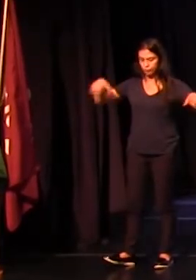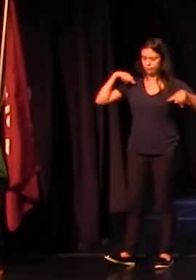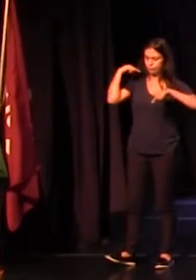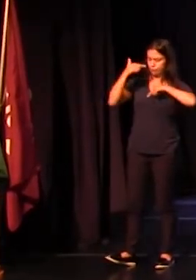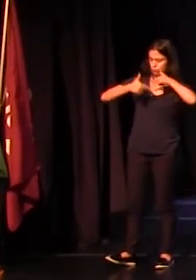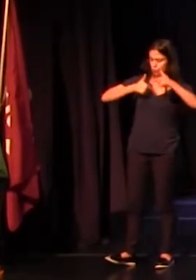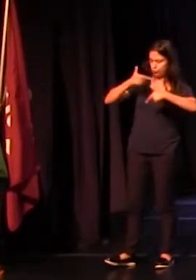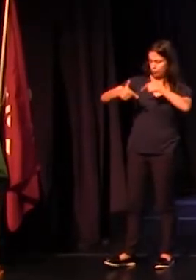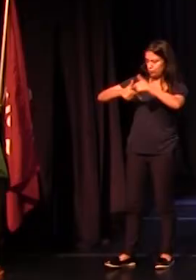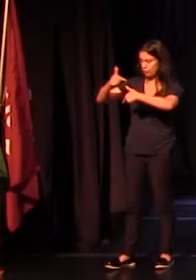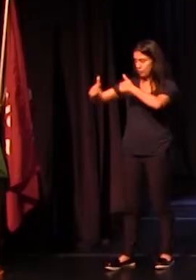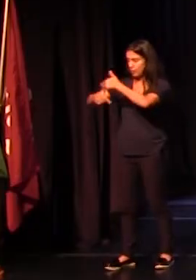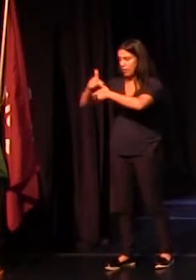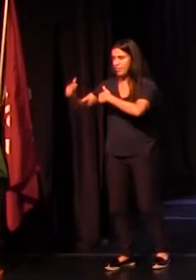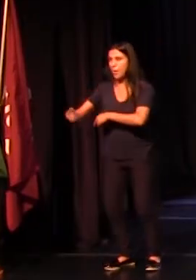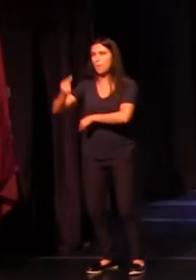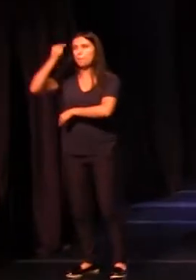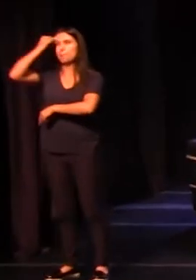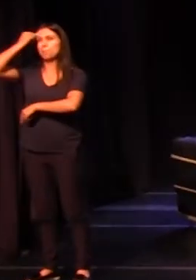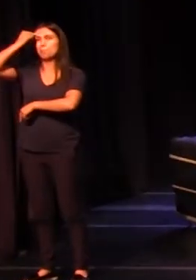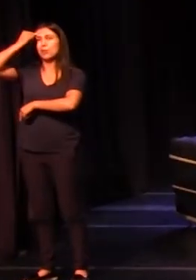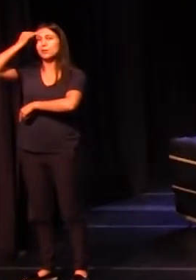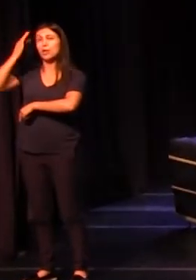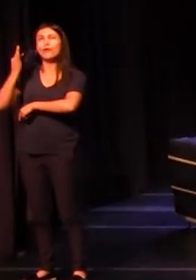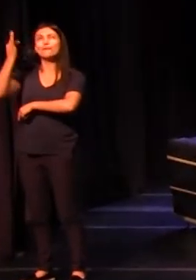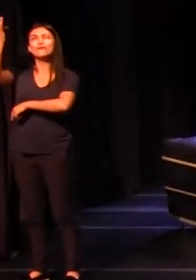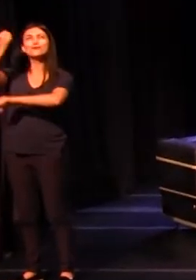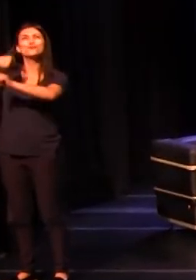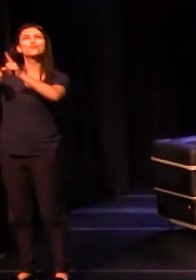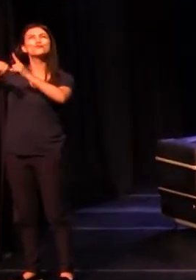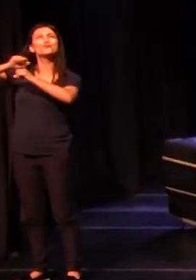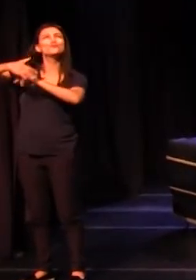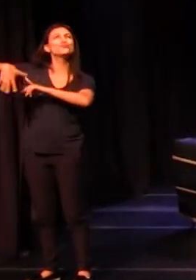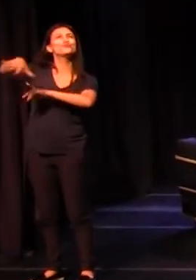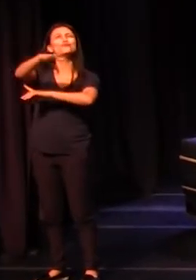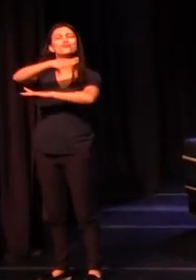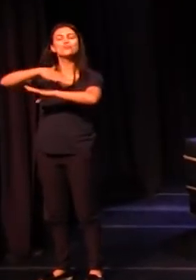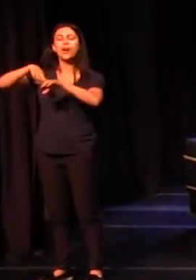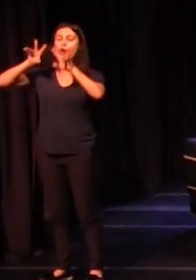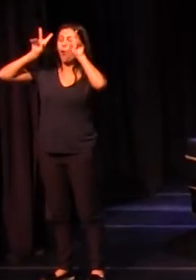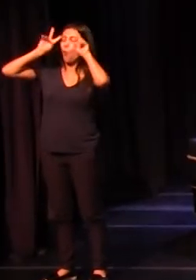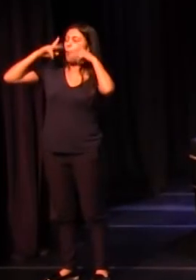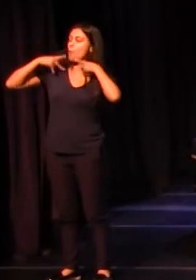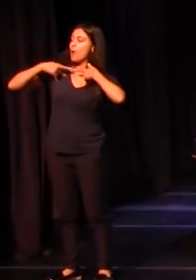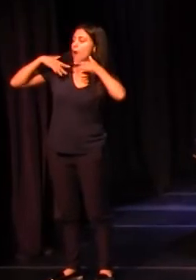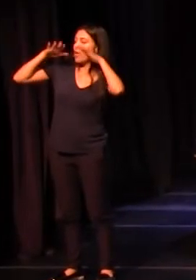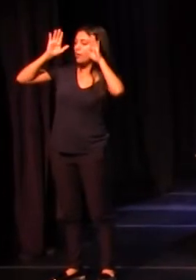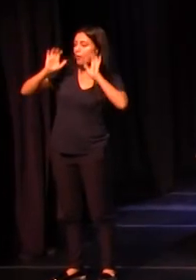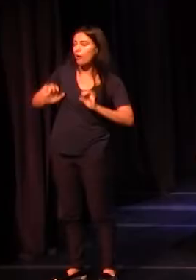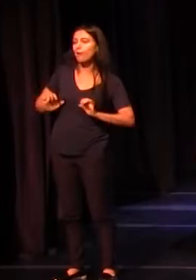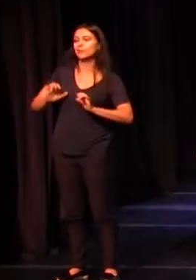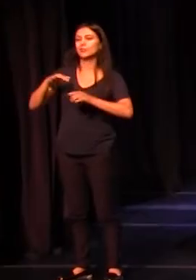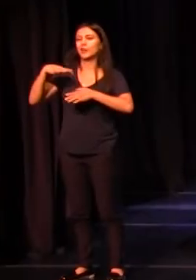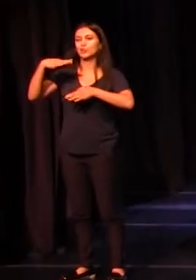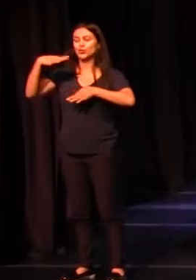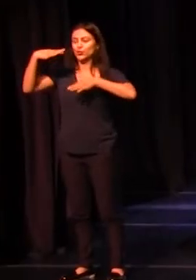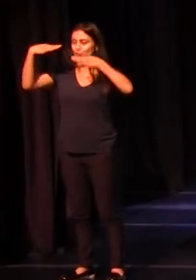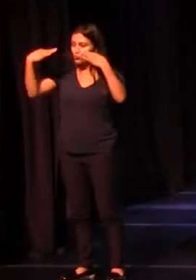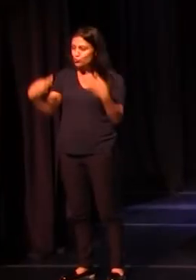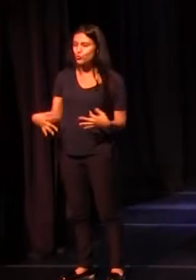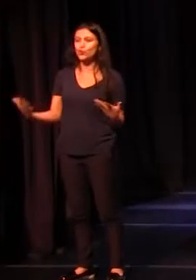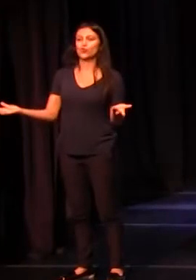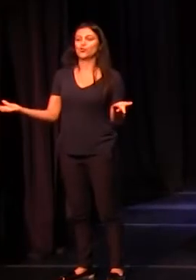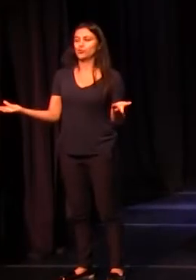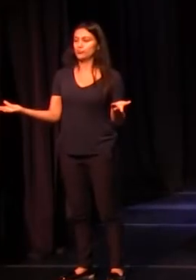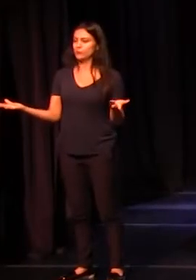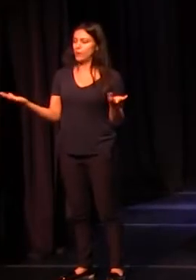aí pensando sempre nessa sociedade, formar uma sociedade mais humana, mais ética, justa, né,